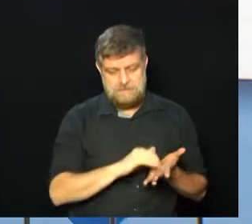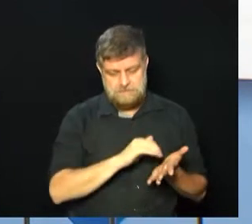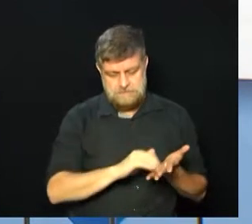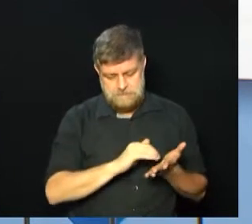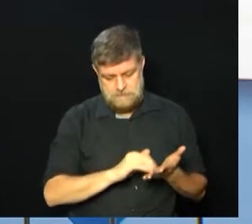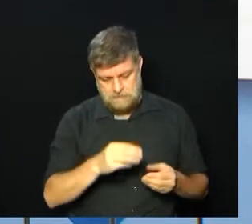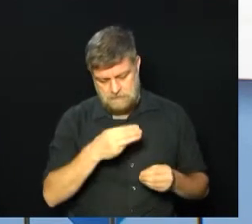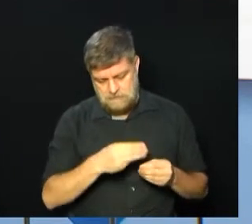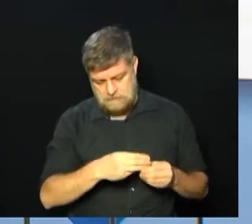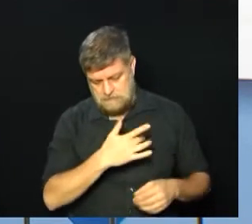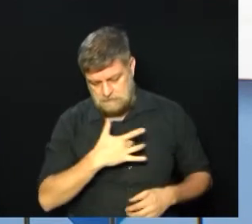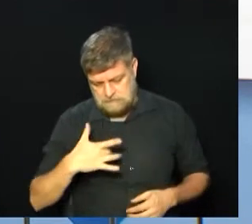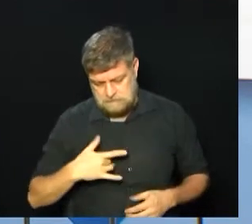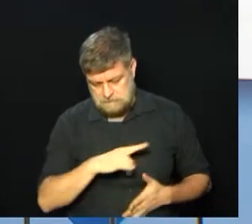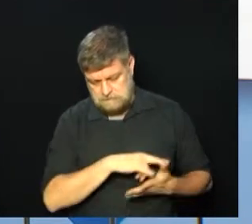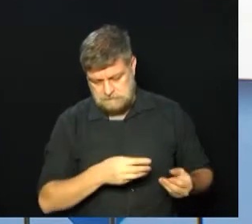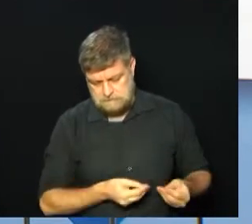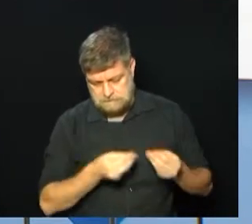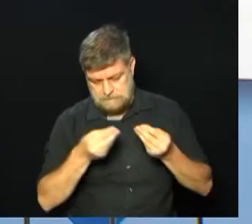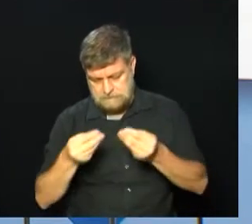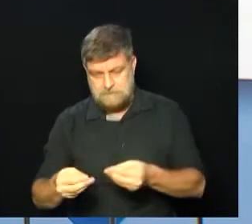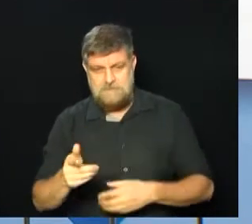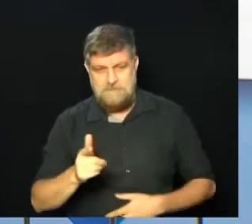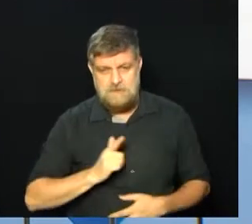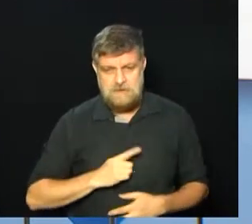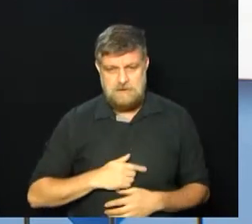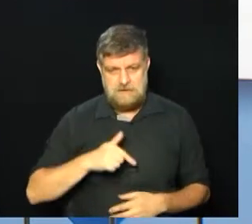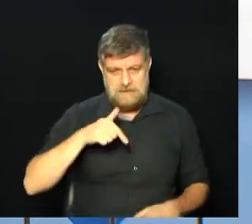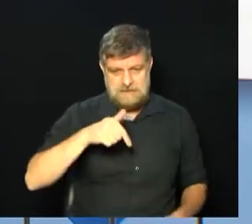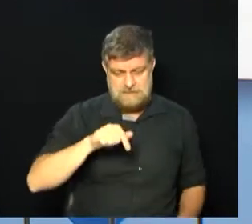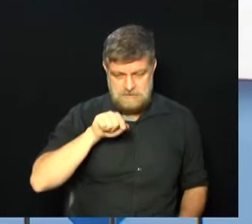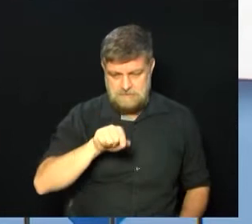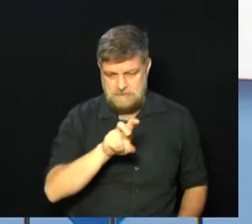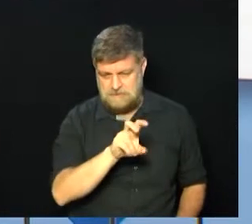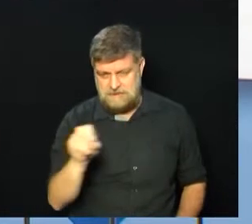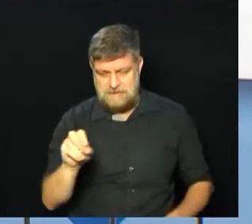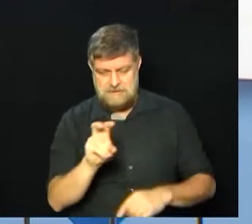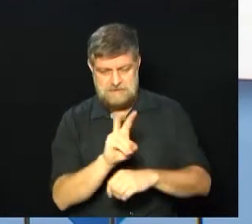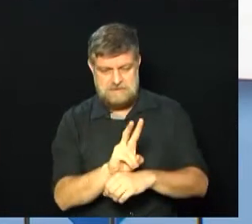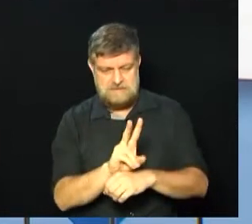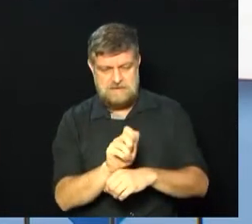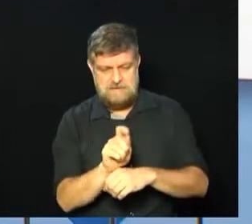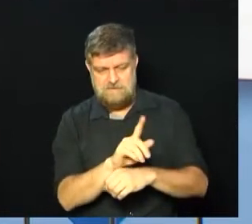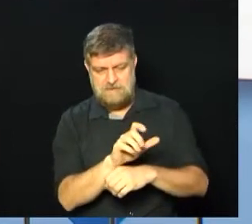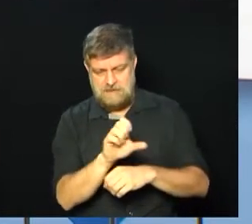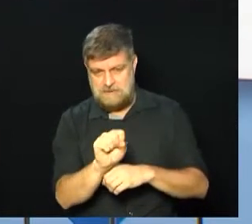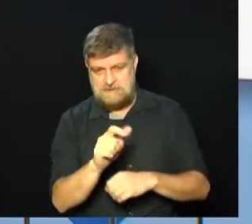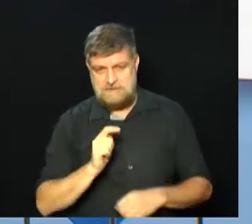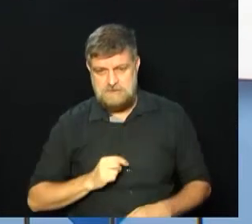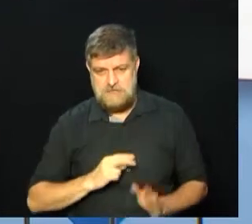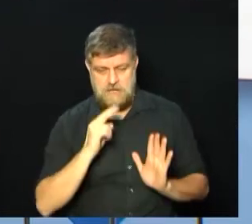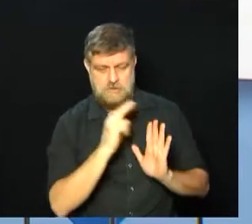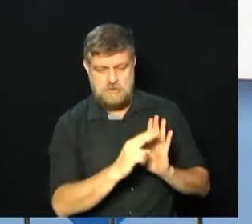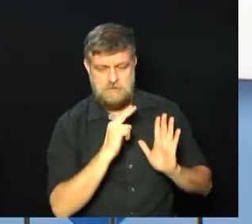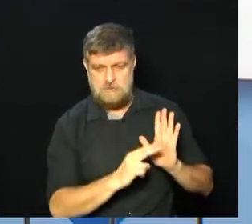Municipal de Saúde já emite uma primeira nota que vai oferecer 7.500 vagas e olha só já saiu o